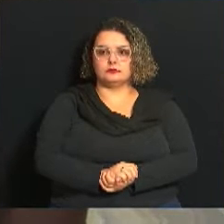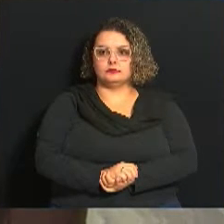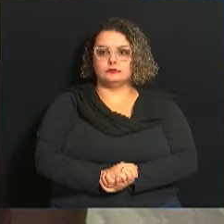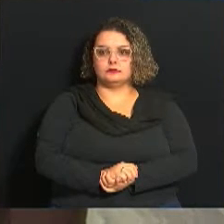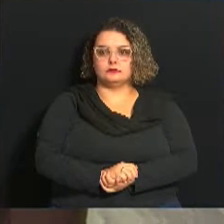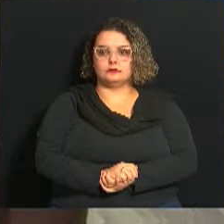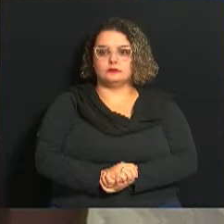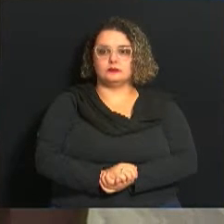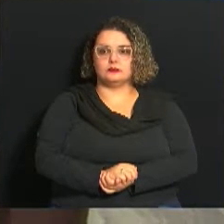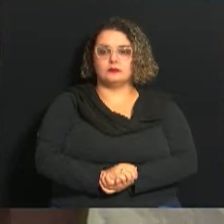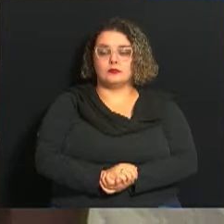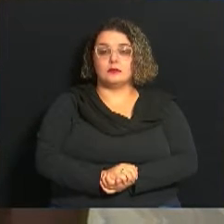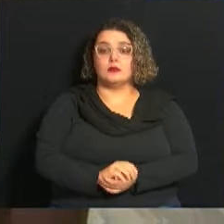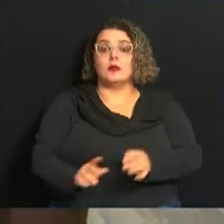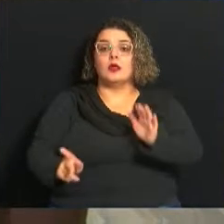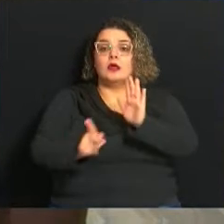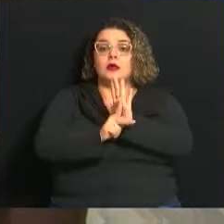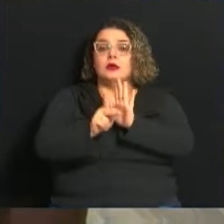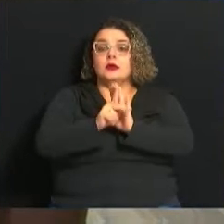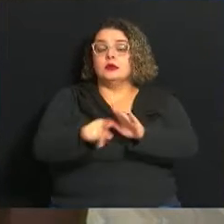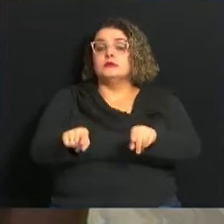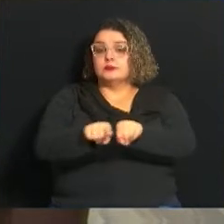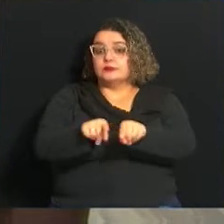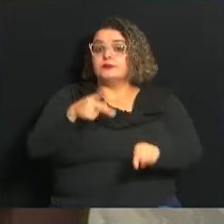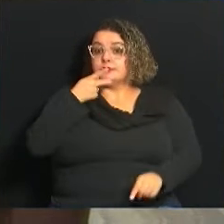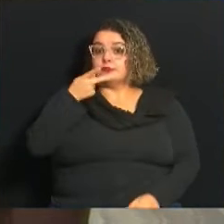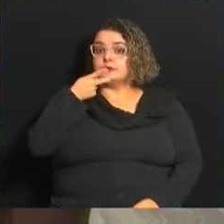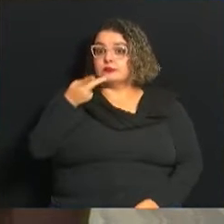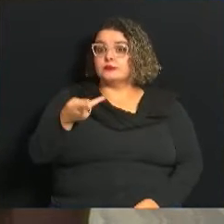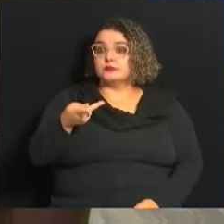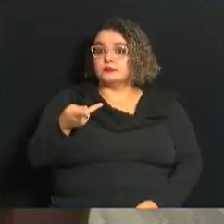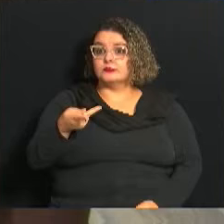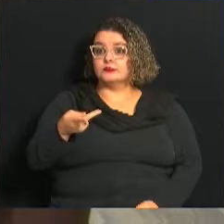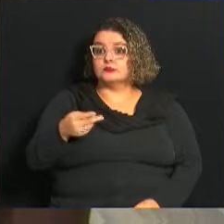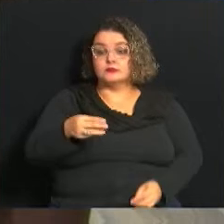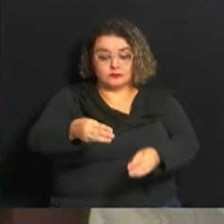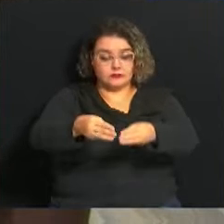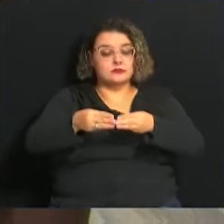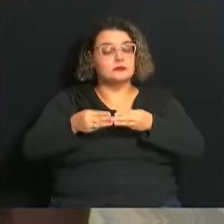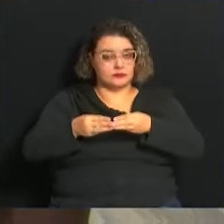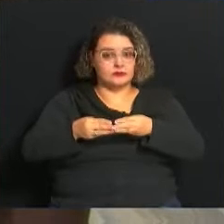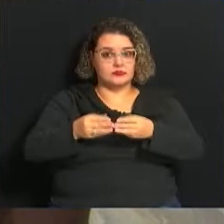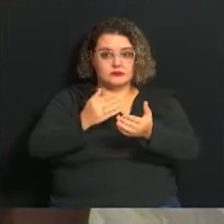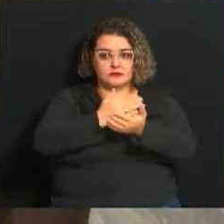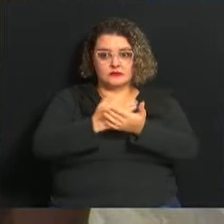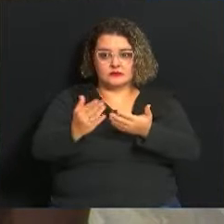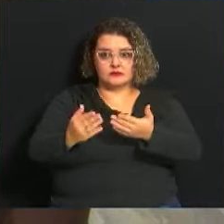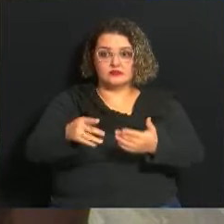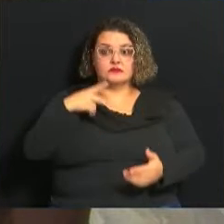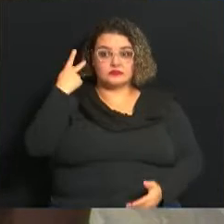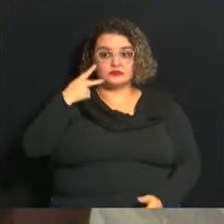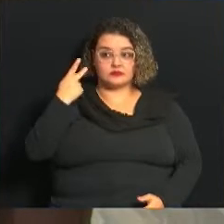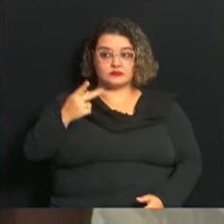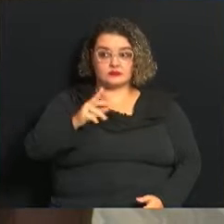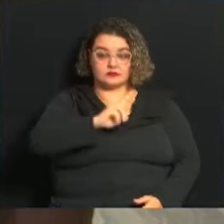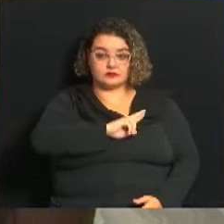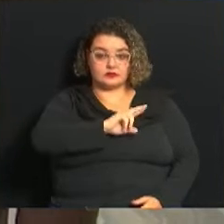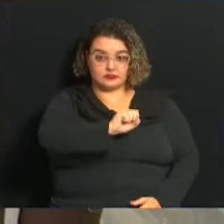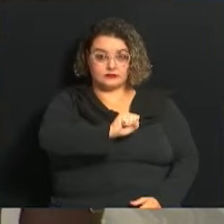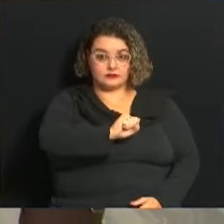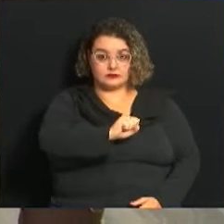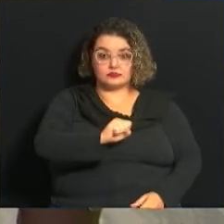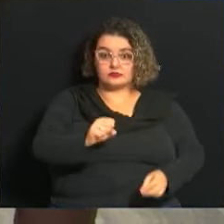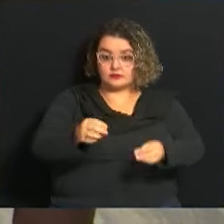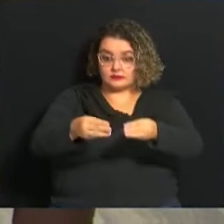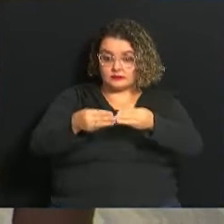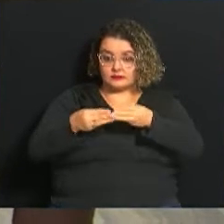E além dos projetos, nós falamos também sobre as moções, e a gente começa com a do vereador Luiz Rossini. A moção que